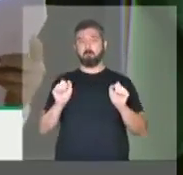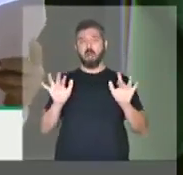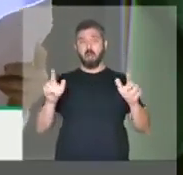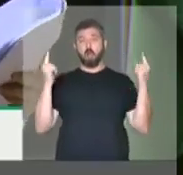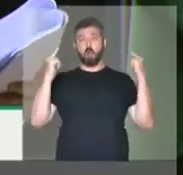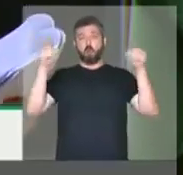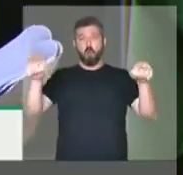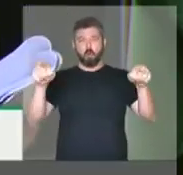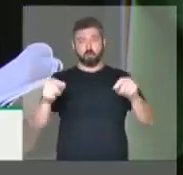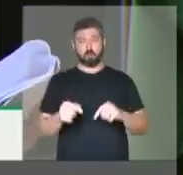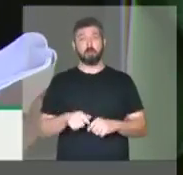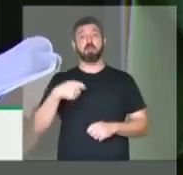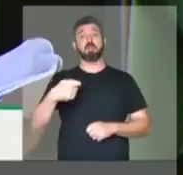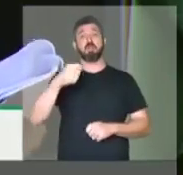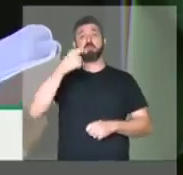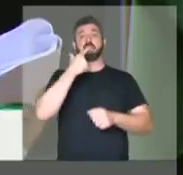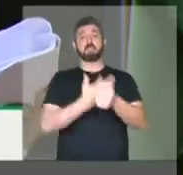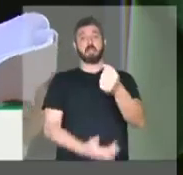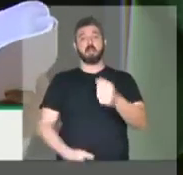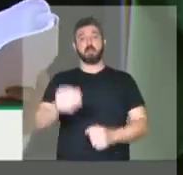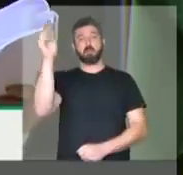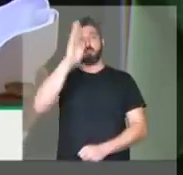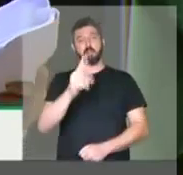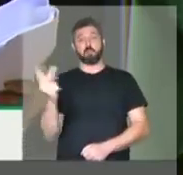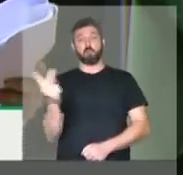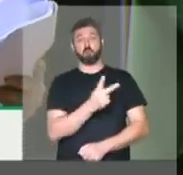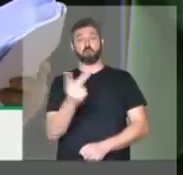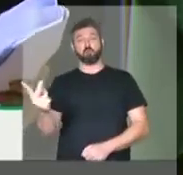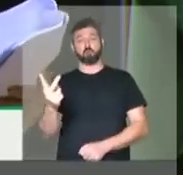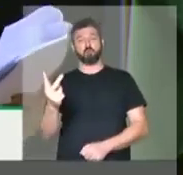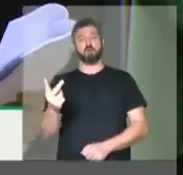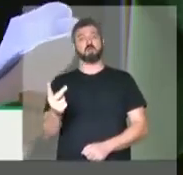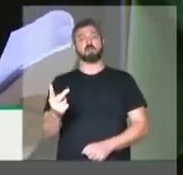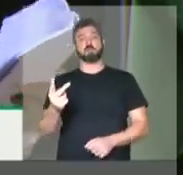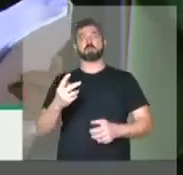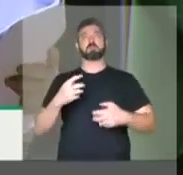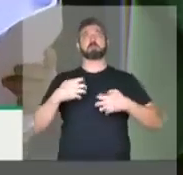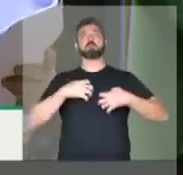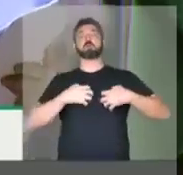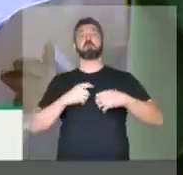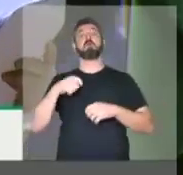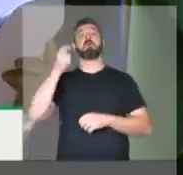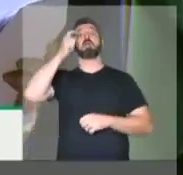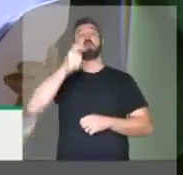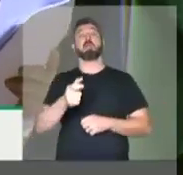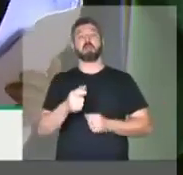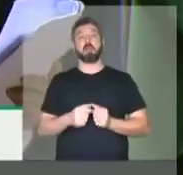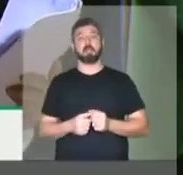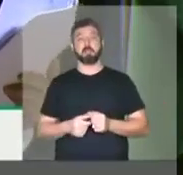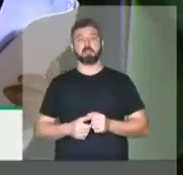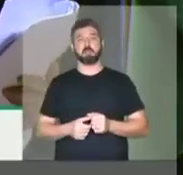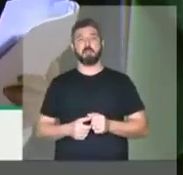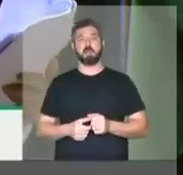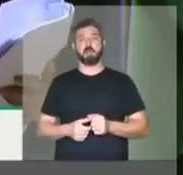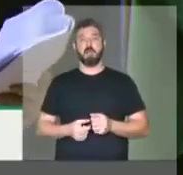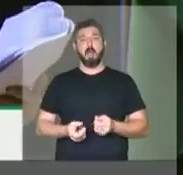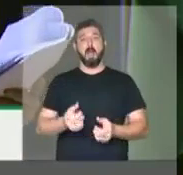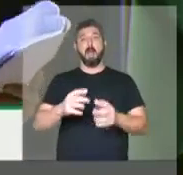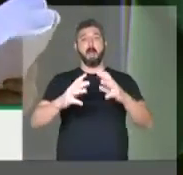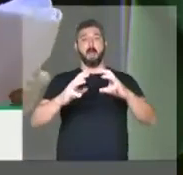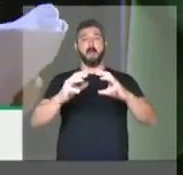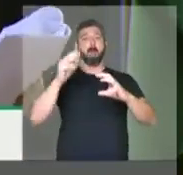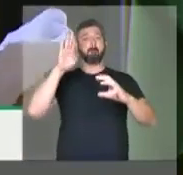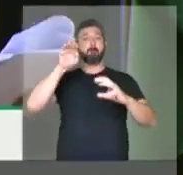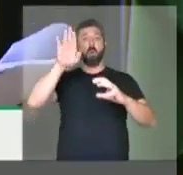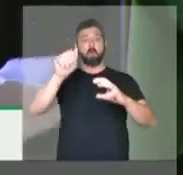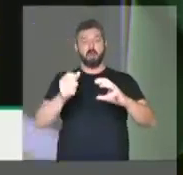o Brasil sangrará pela imprudência dos dois. A quem interessará acender o pavio da